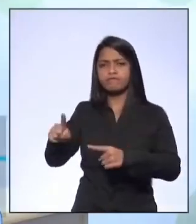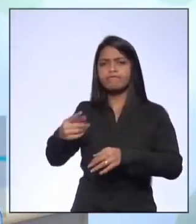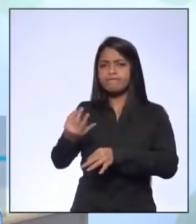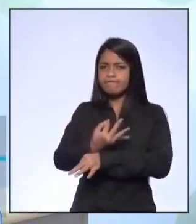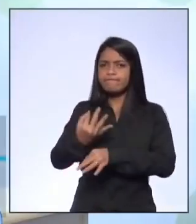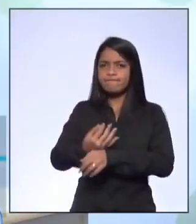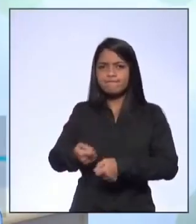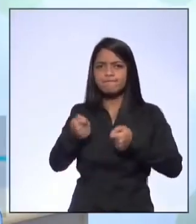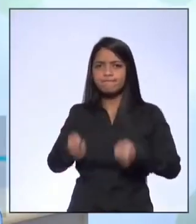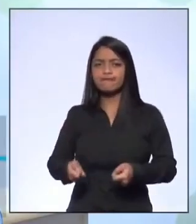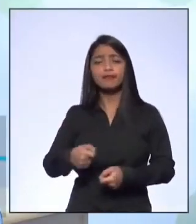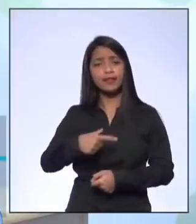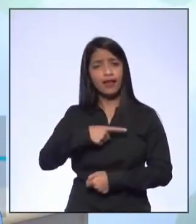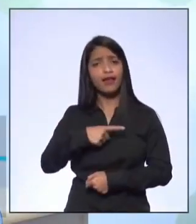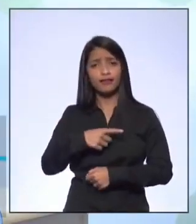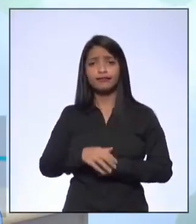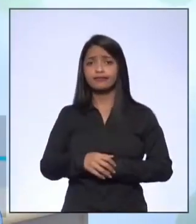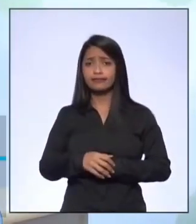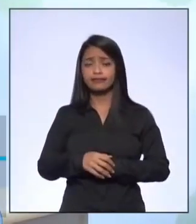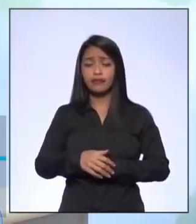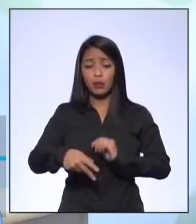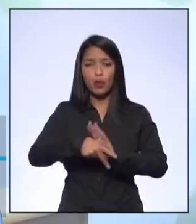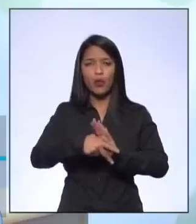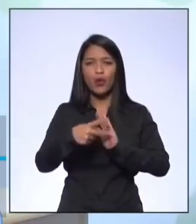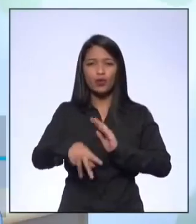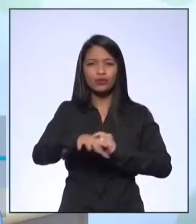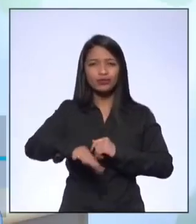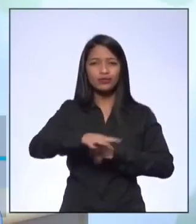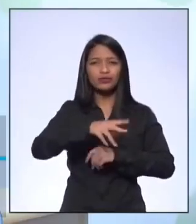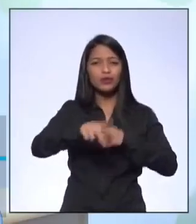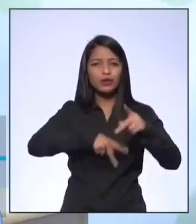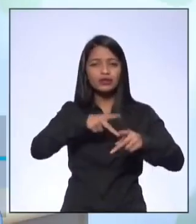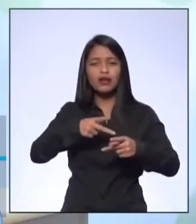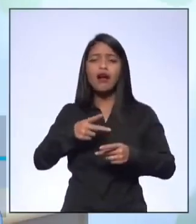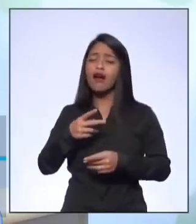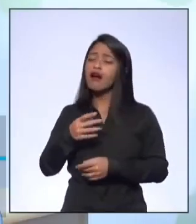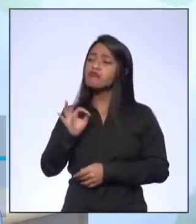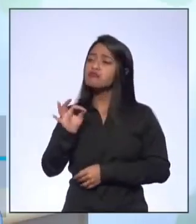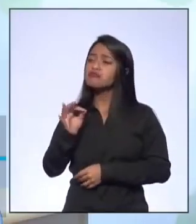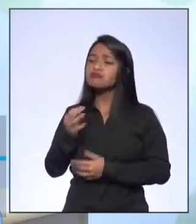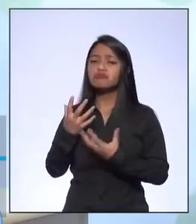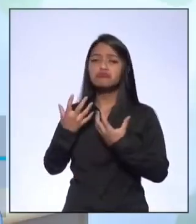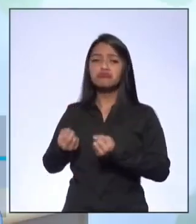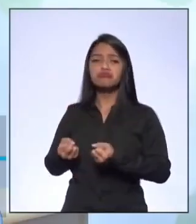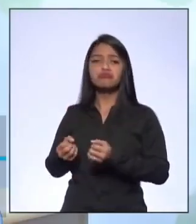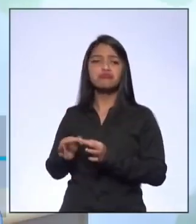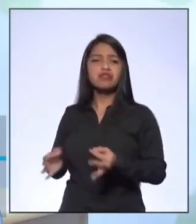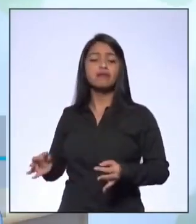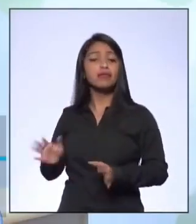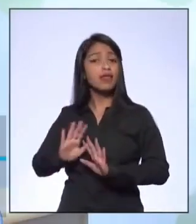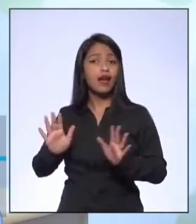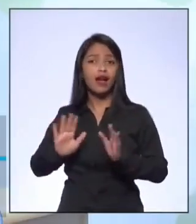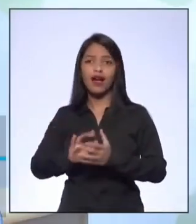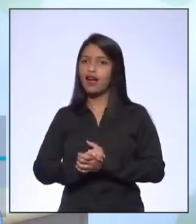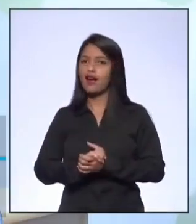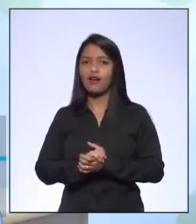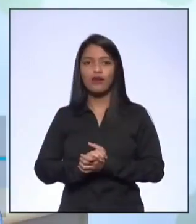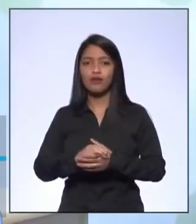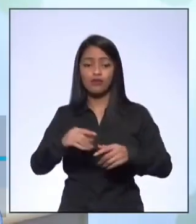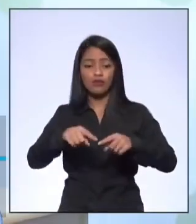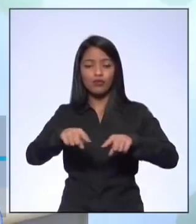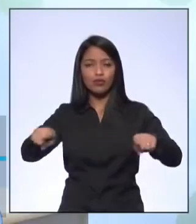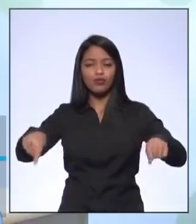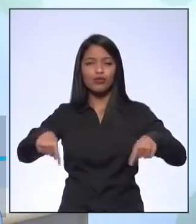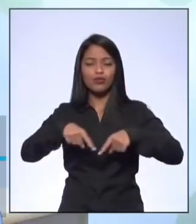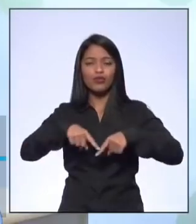Os nativos não aceitaram com docilidade a transformação do espaço mental, o